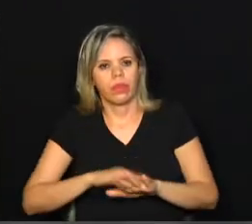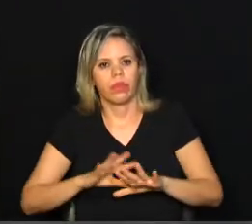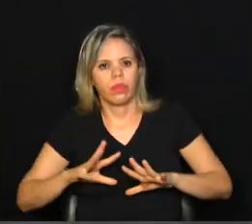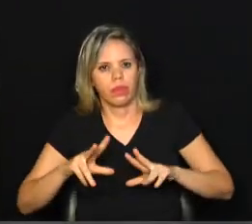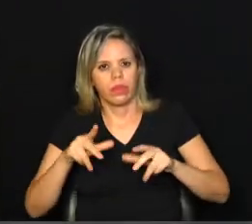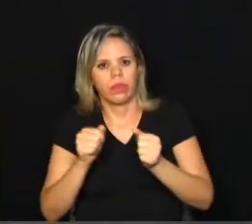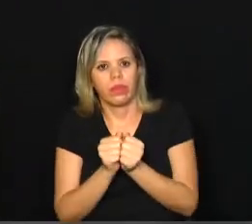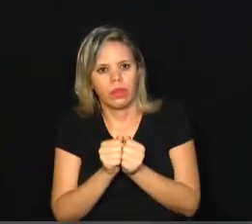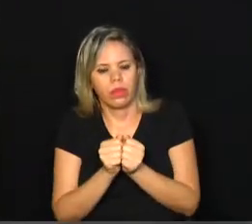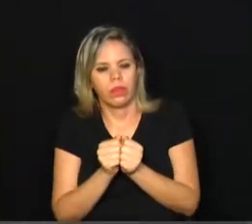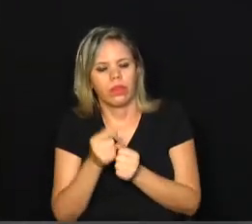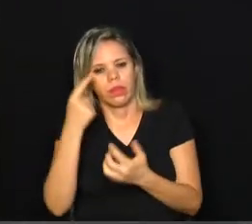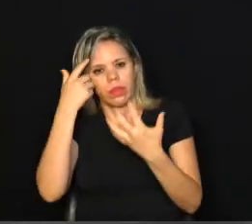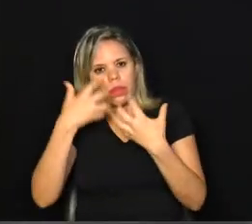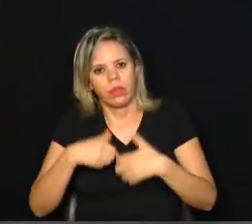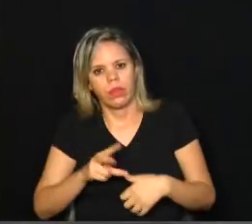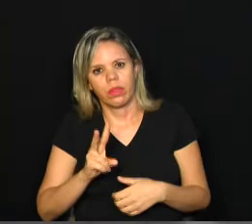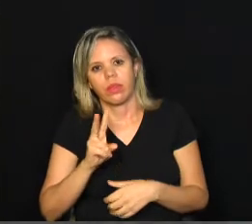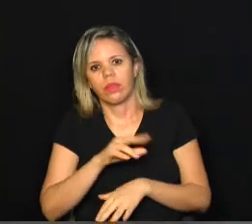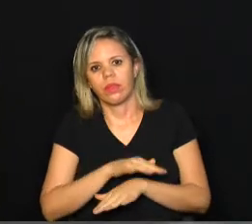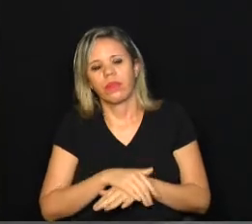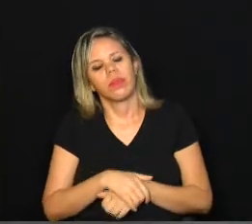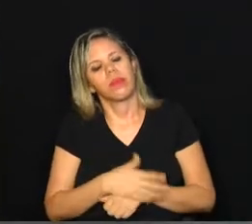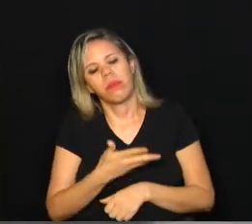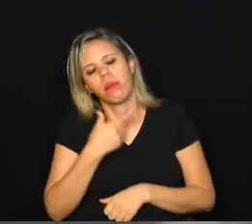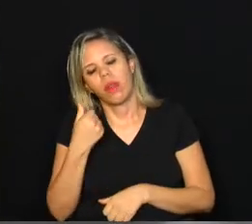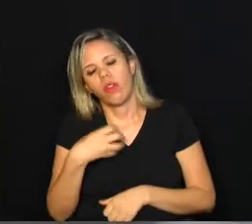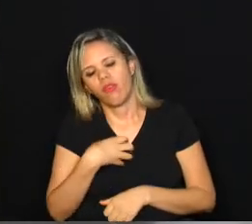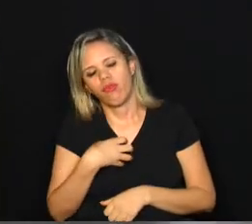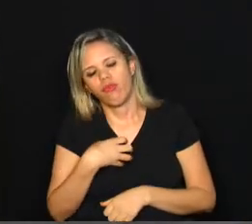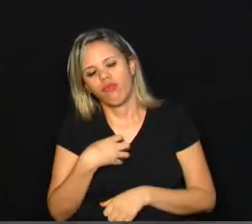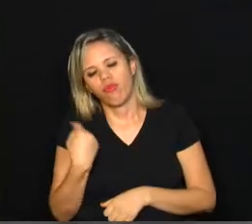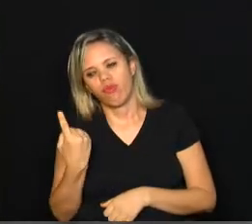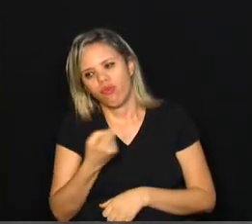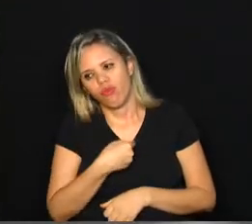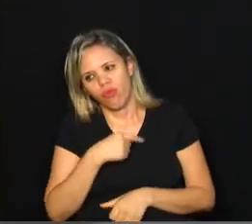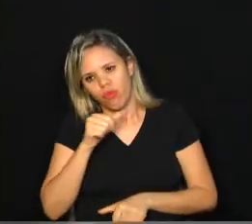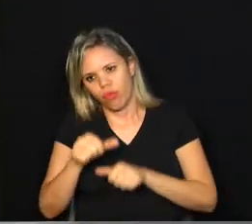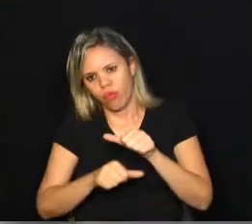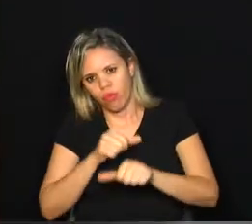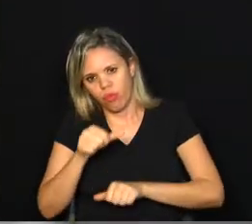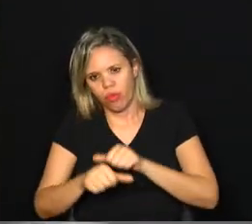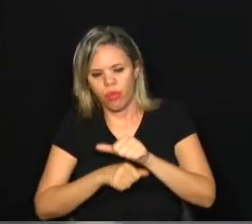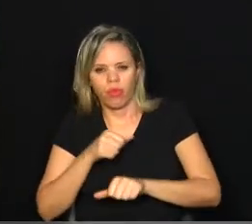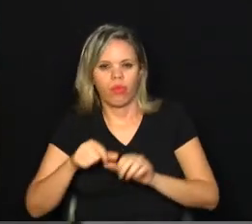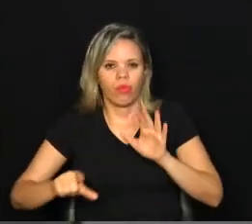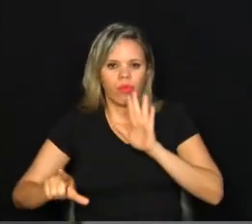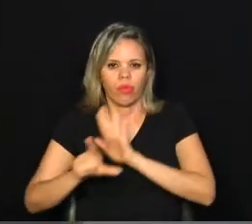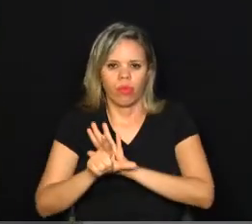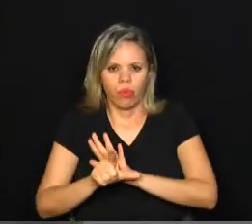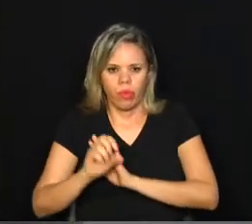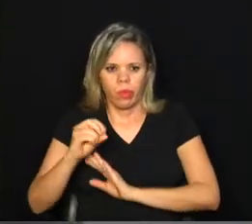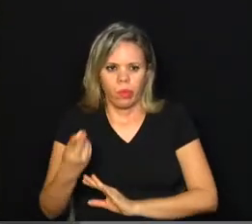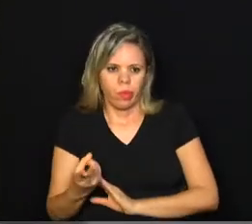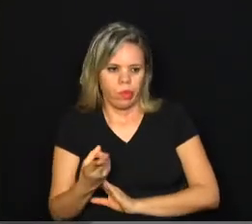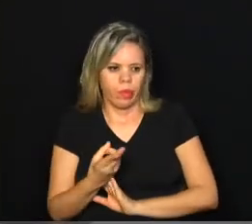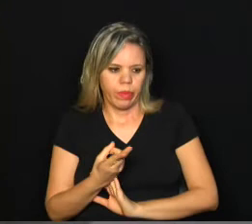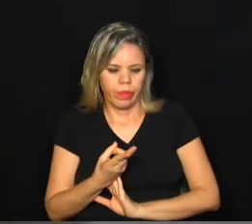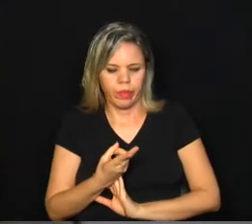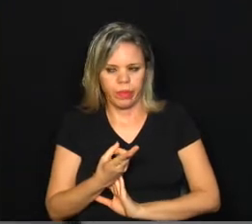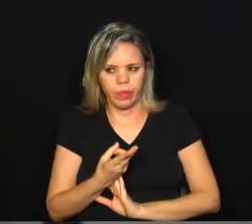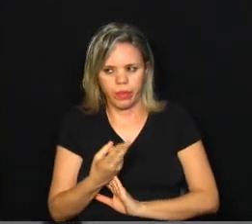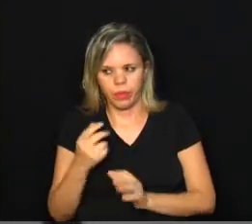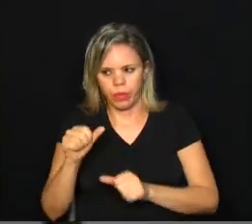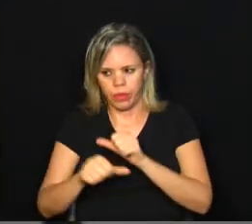todos vão pensar sempre qual a melhor maneira para nós transformarmos as leis ou